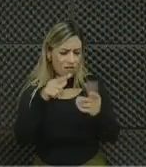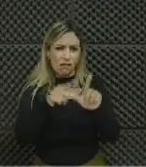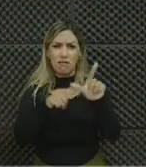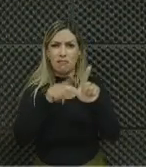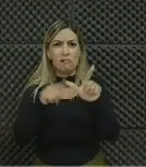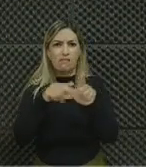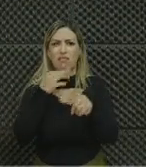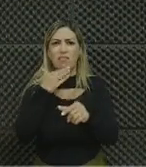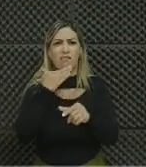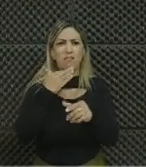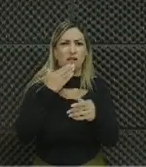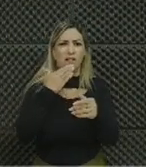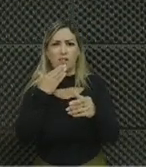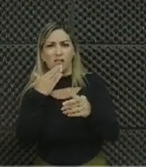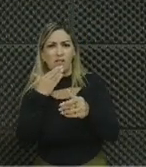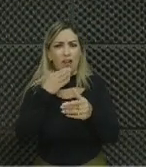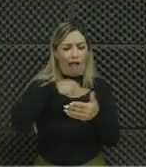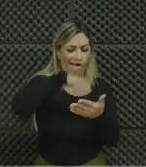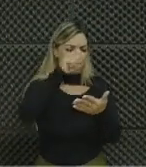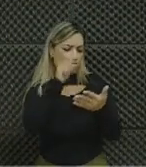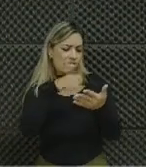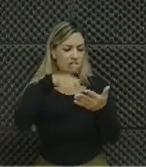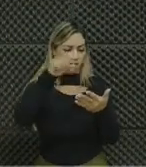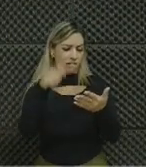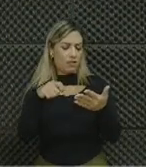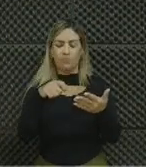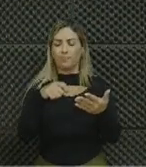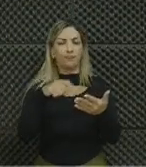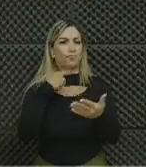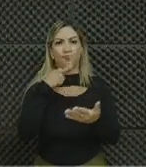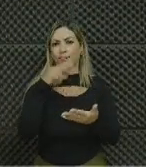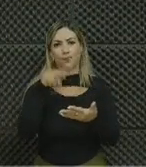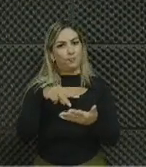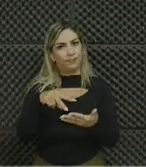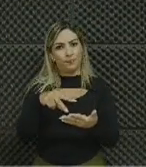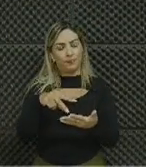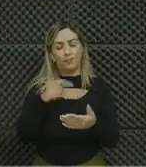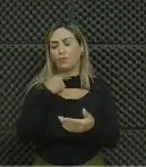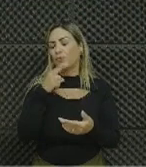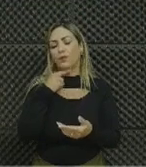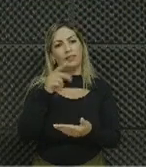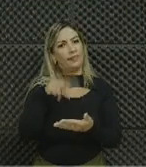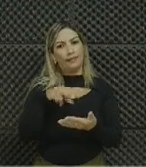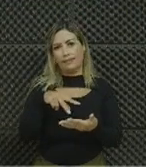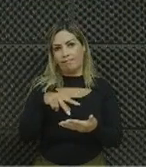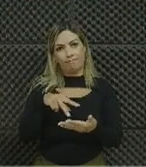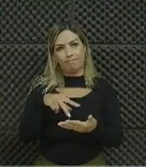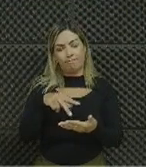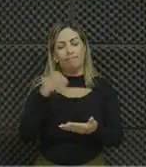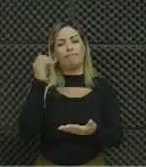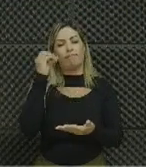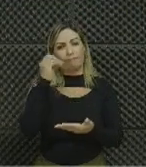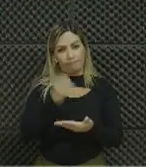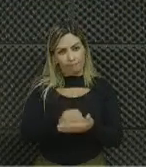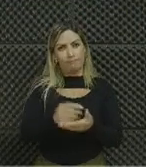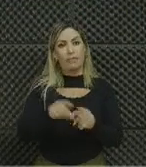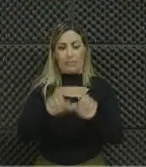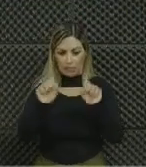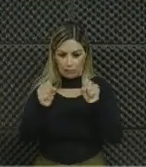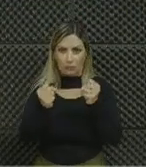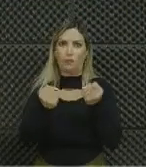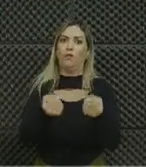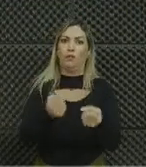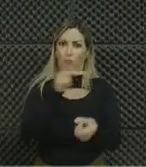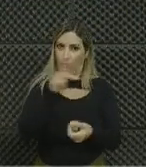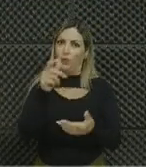nenhum. É o garrancho no nível máximo, assim. Aí não tem como ler? Não tem como, e a gente se esforça